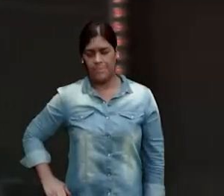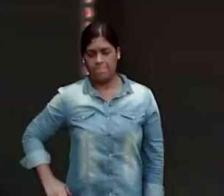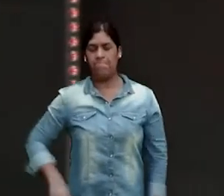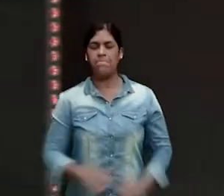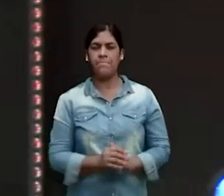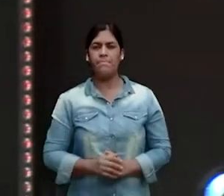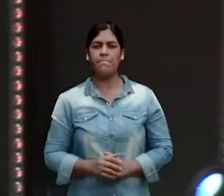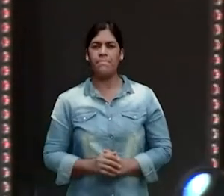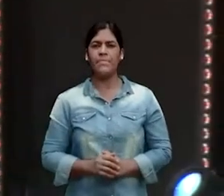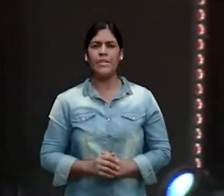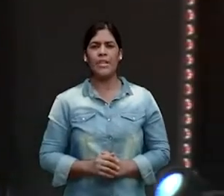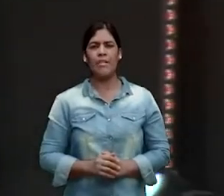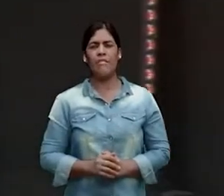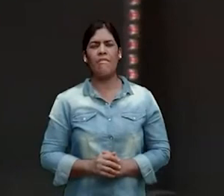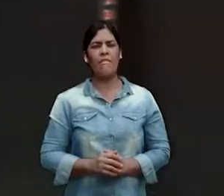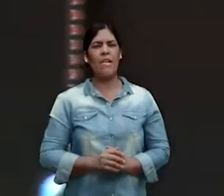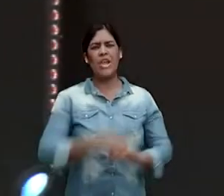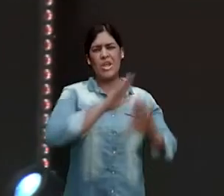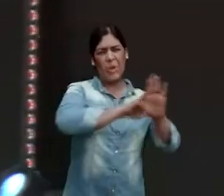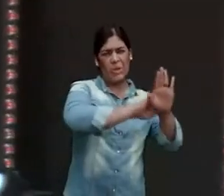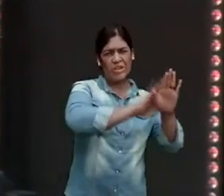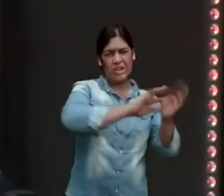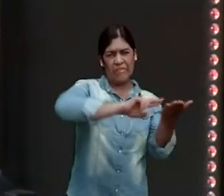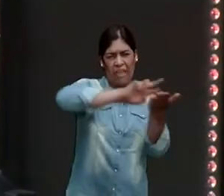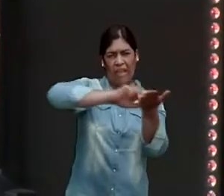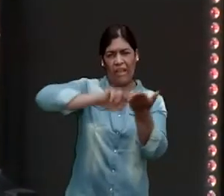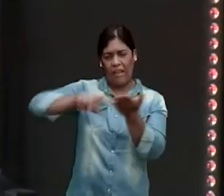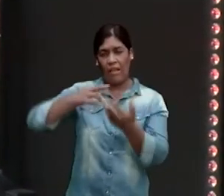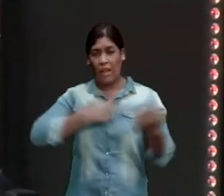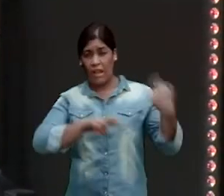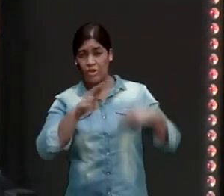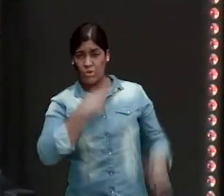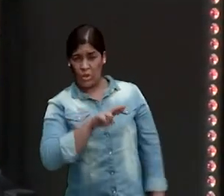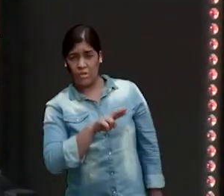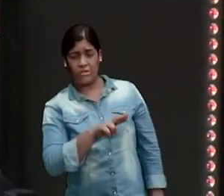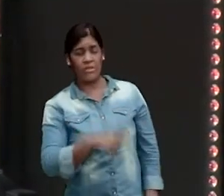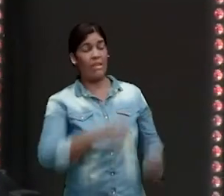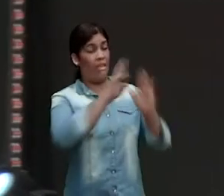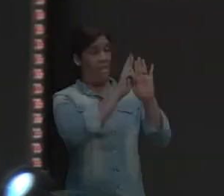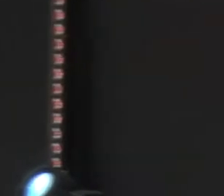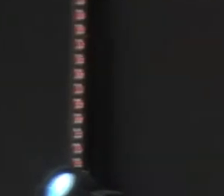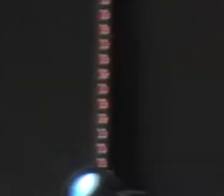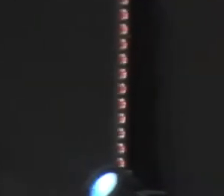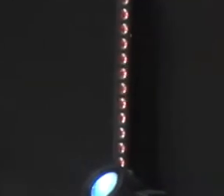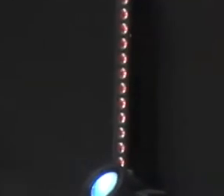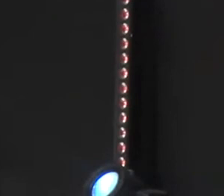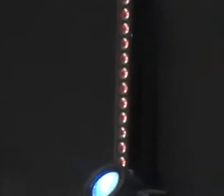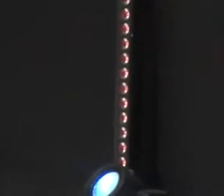todas as outras ideologias religiosas você se foca em prefeitos em regras em